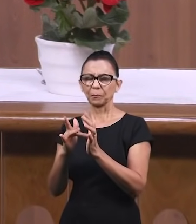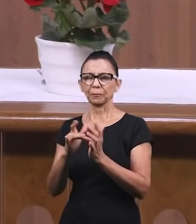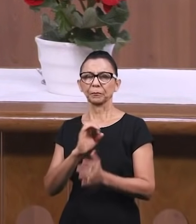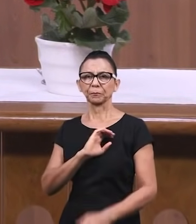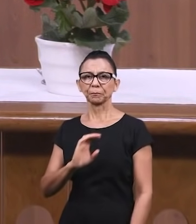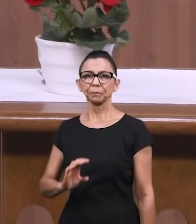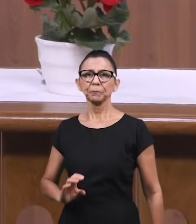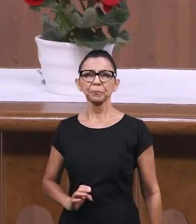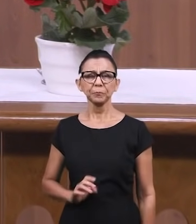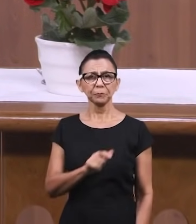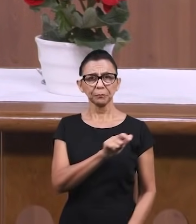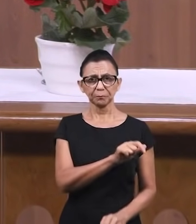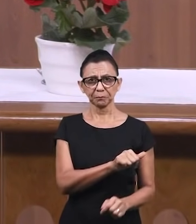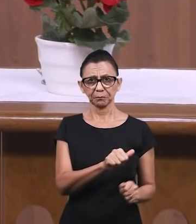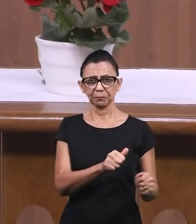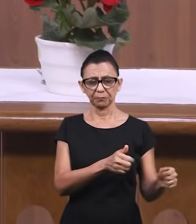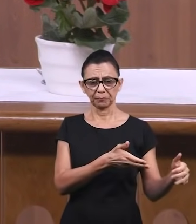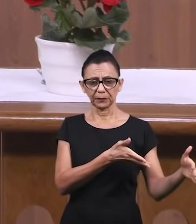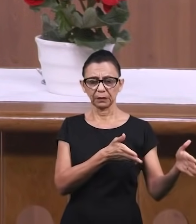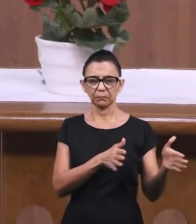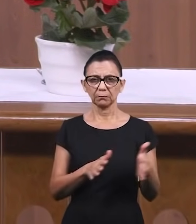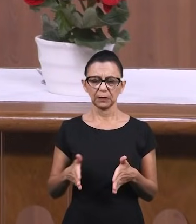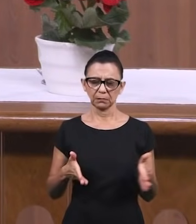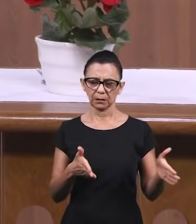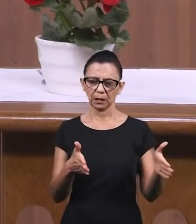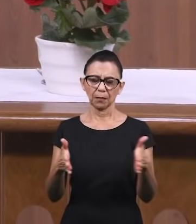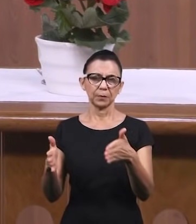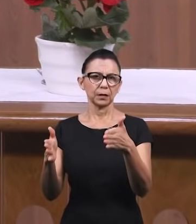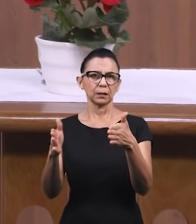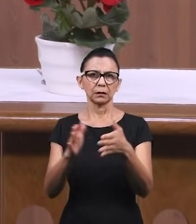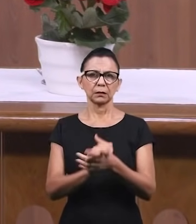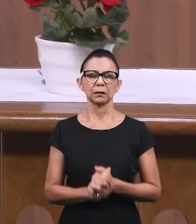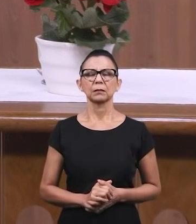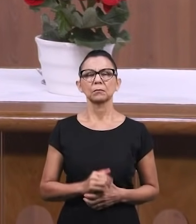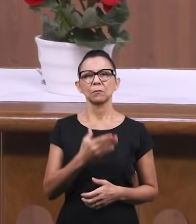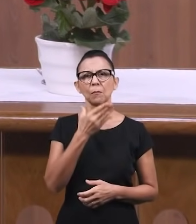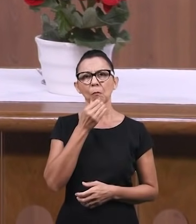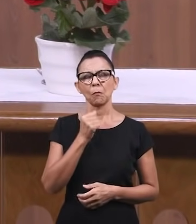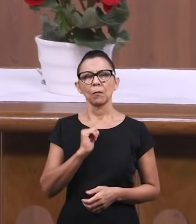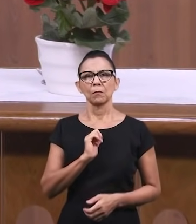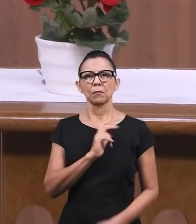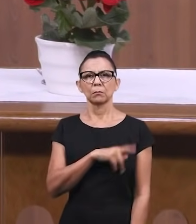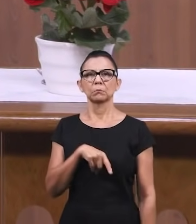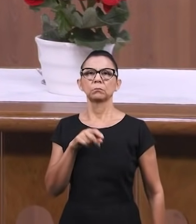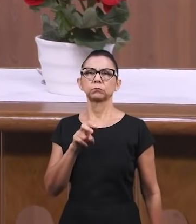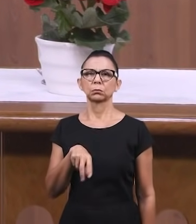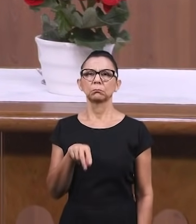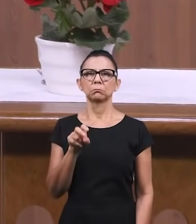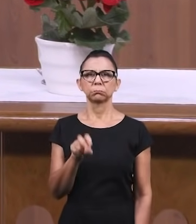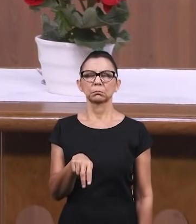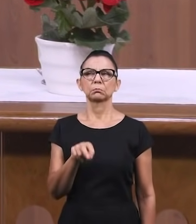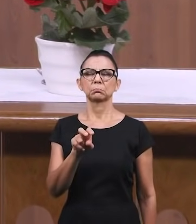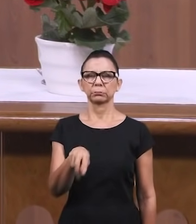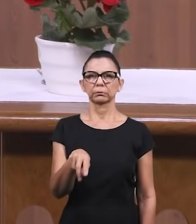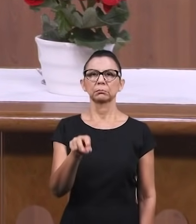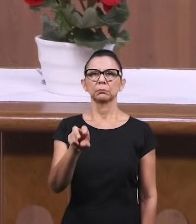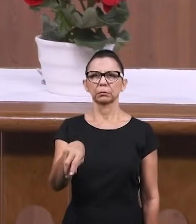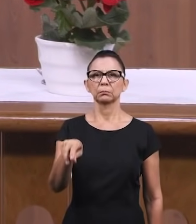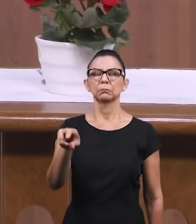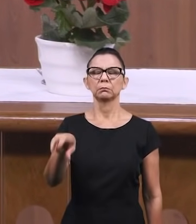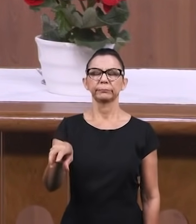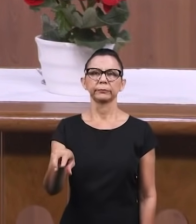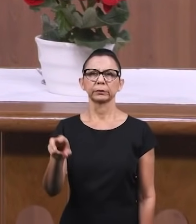Naquela jornada até Damasco, de repente, caminhando ele ali para